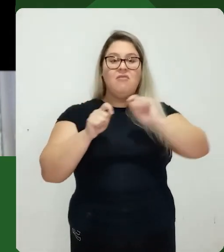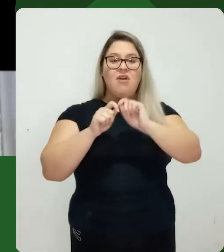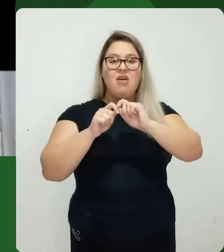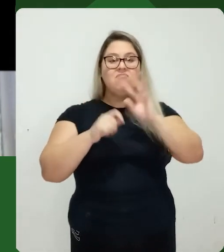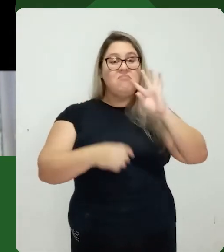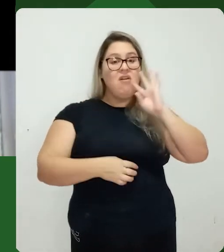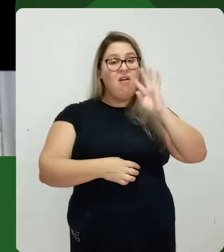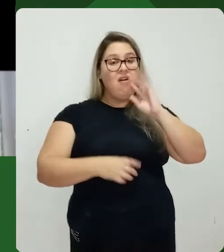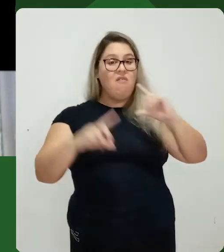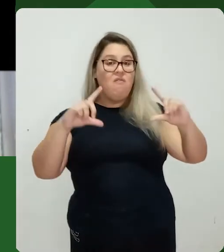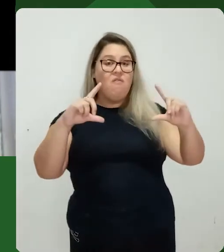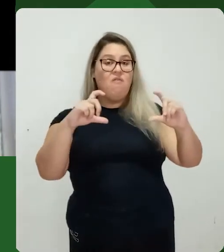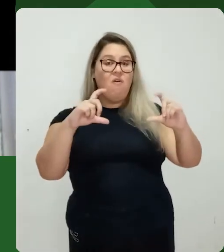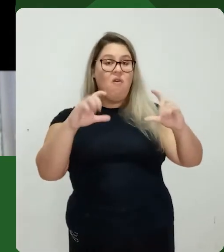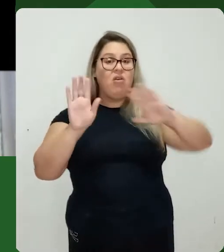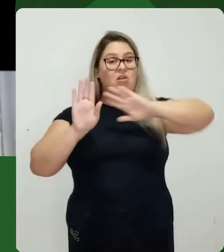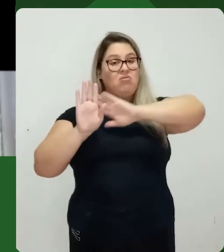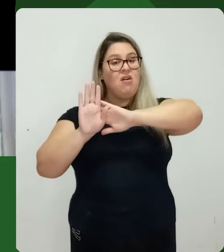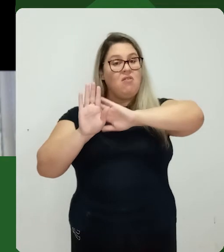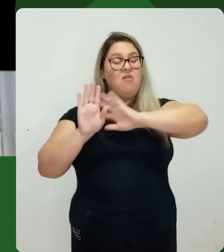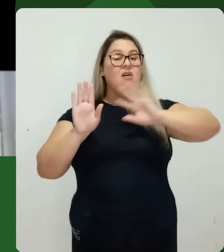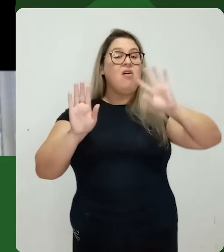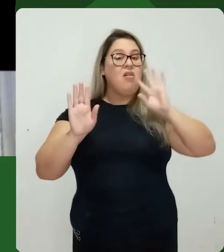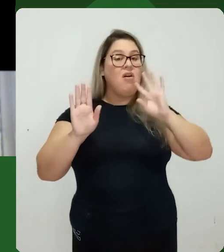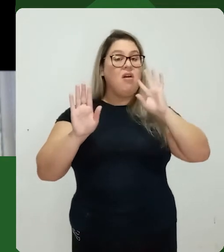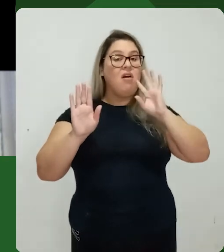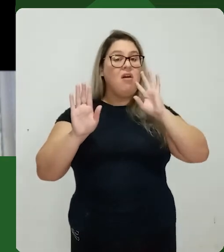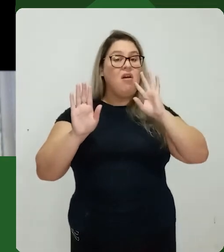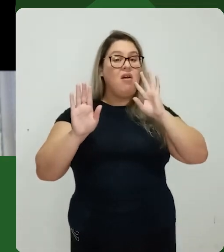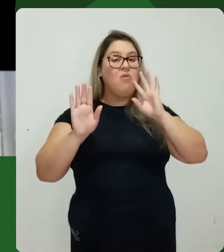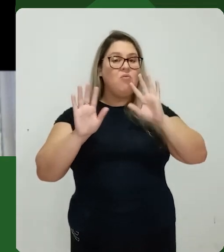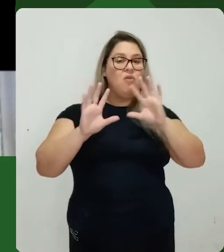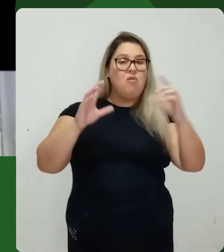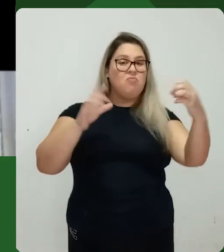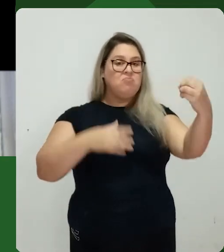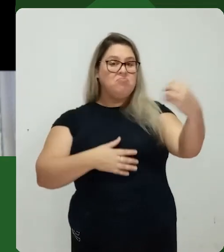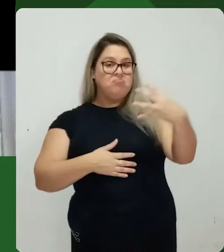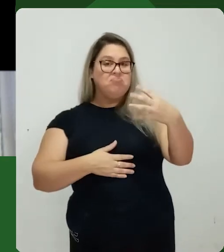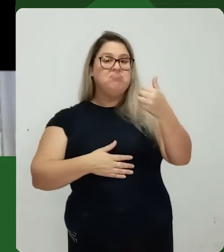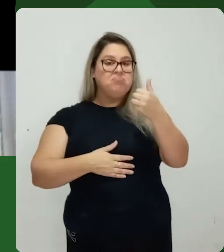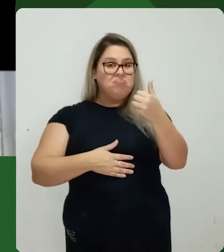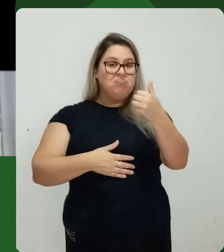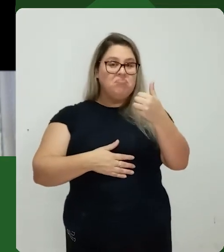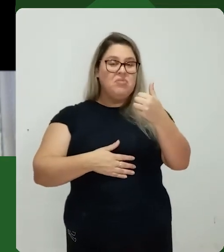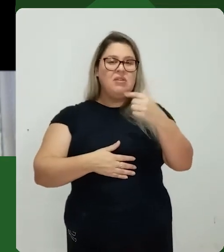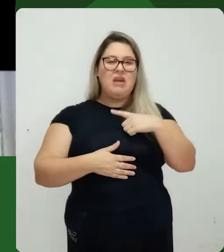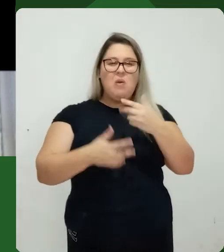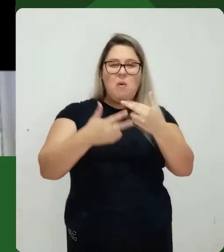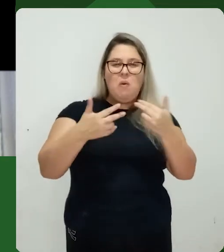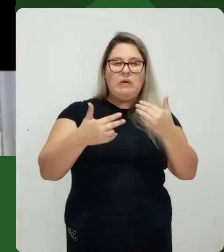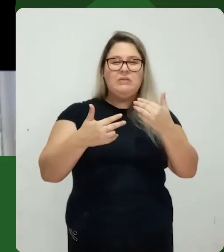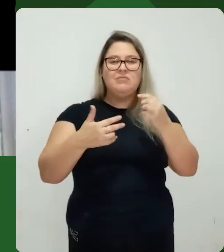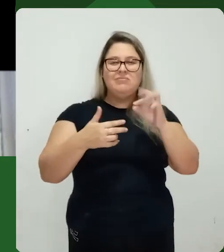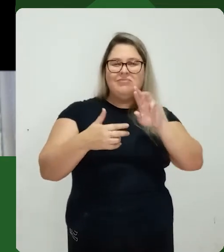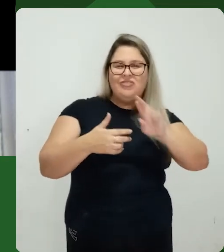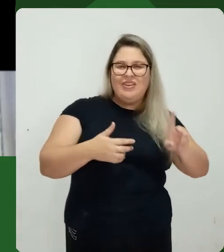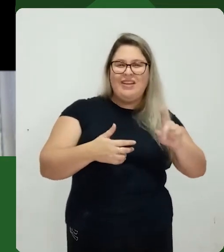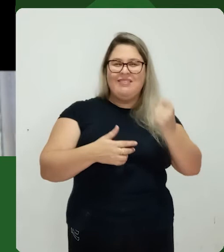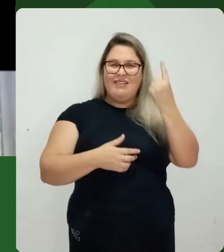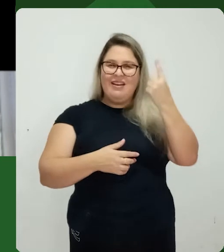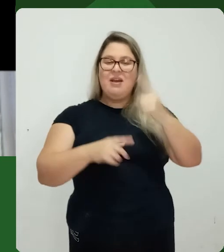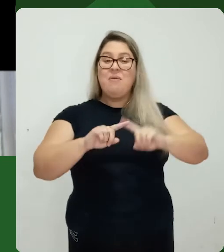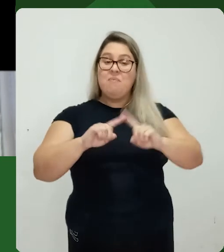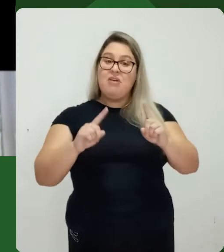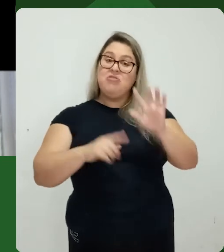cortinas, essa parte aqui toda, isso teve uma exposição legal. Lá atrás já ficou um pouco estranho, né? E teve